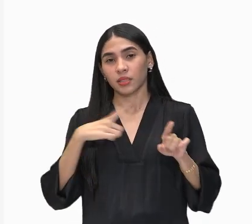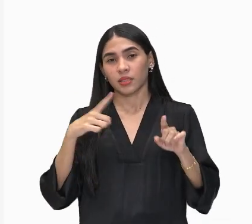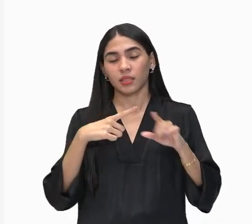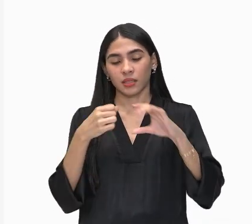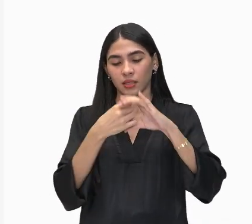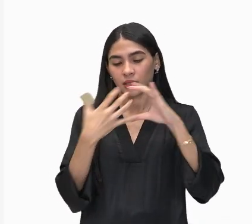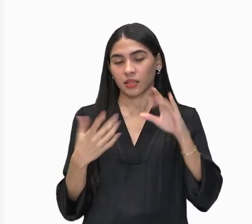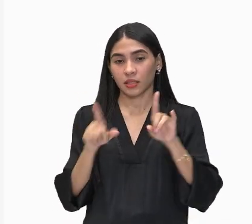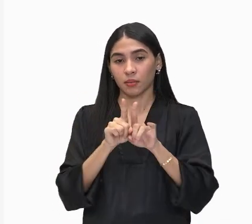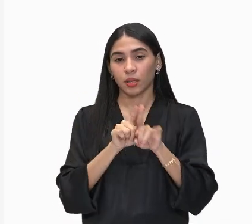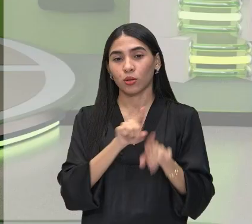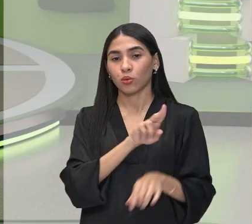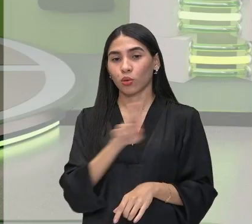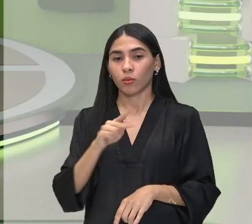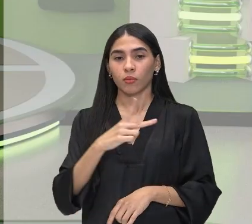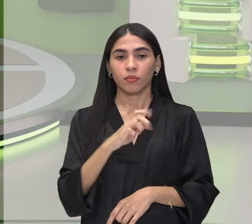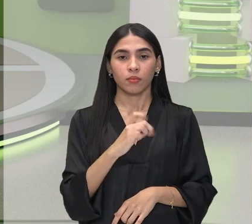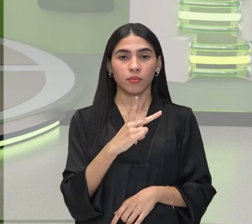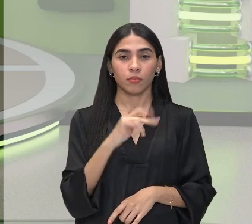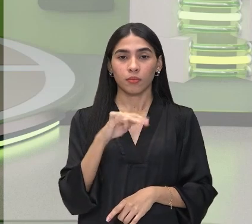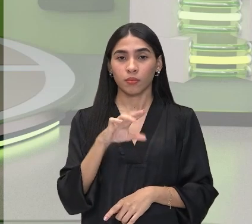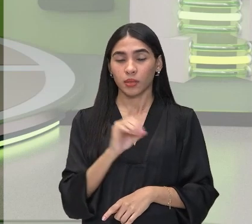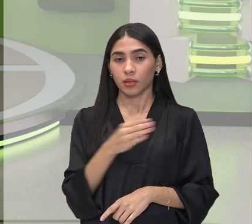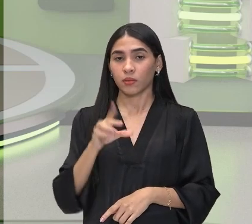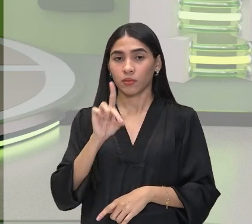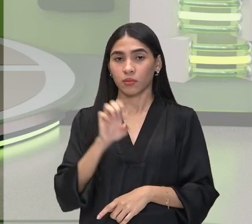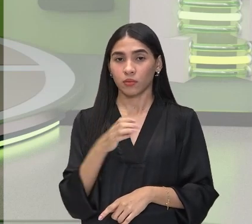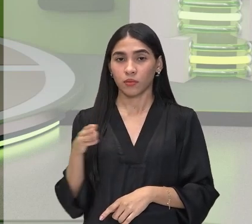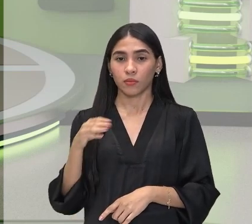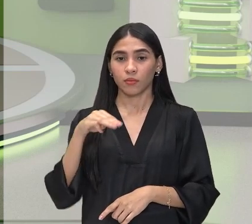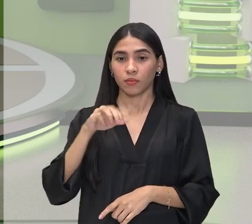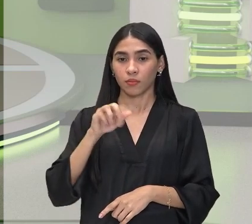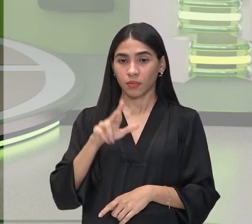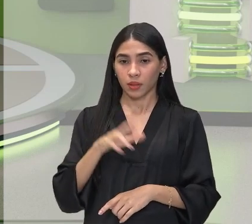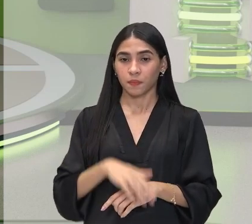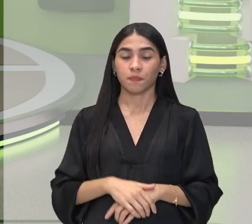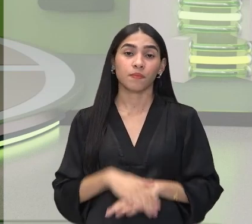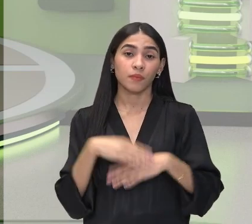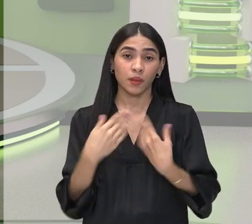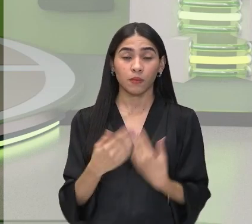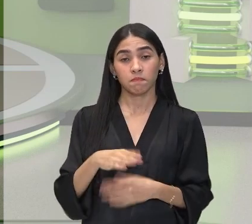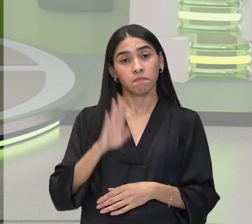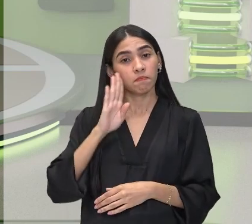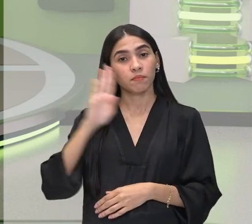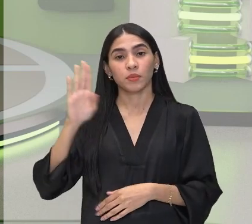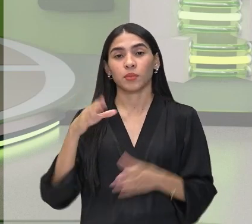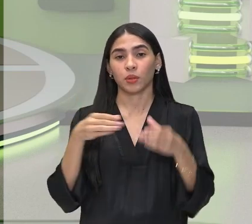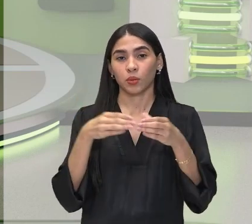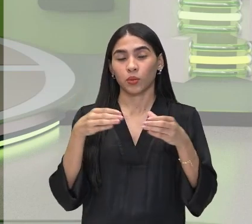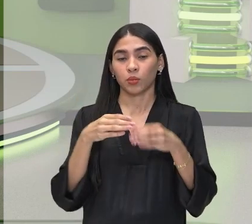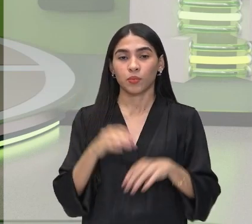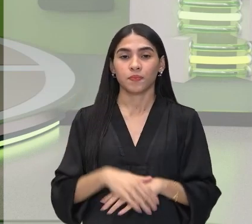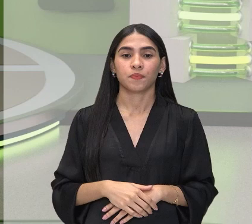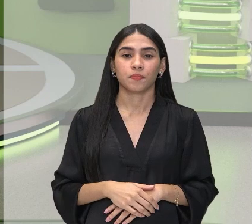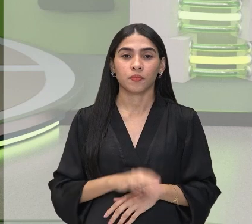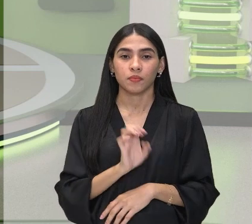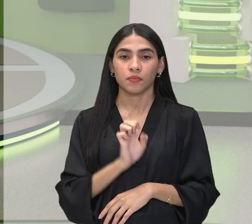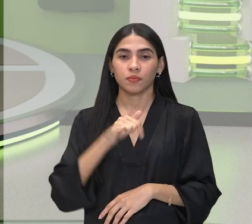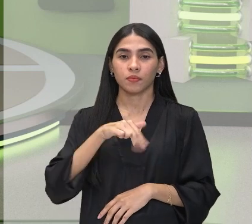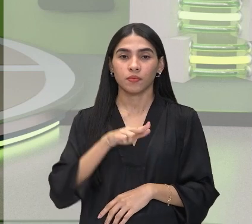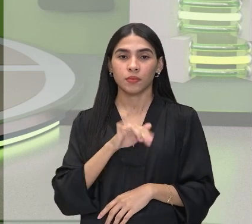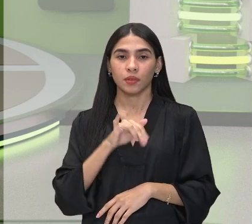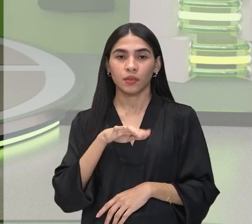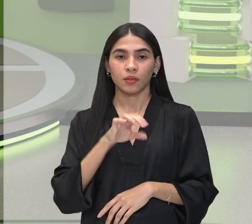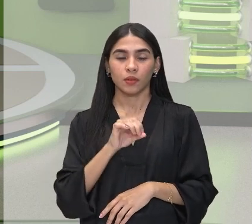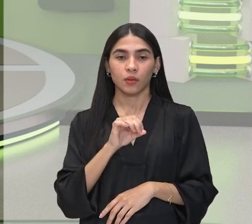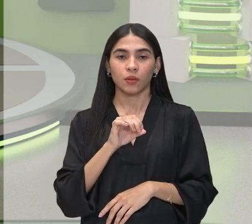de serem chamados de pepinos do mar. Então, nós vimos aí os principais grupos pertencentes aos